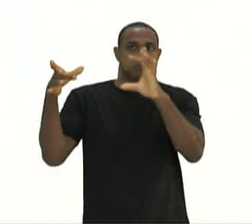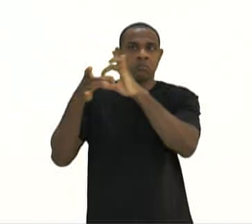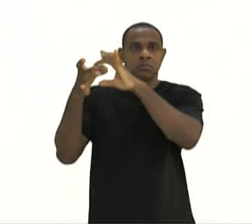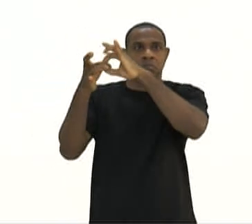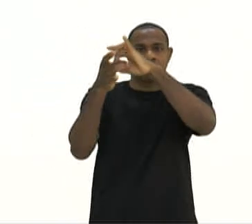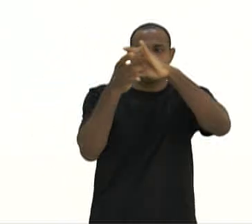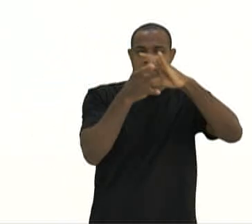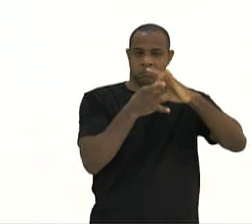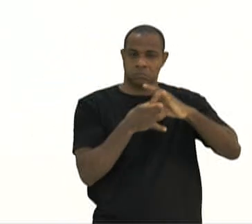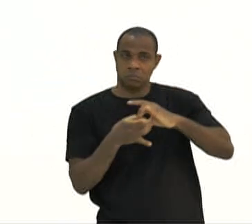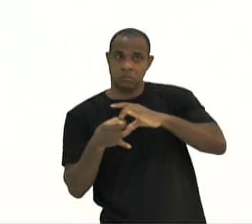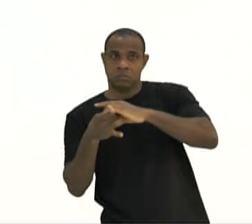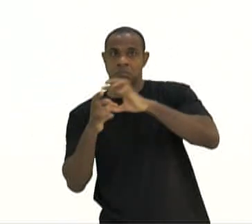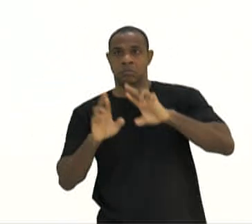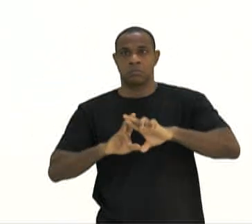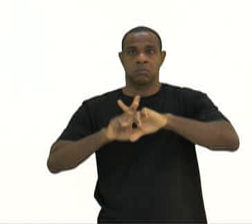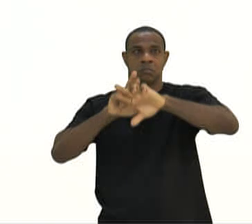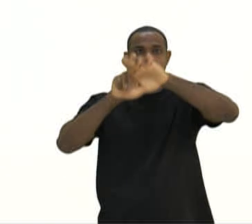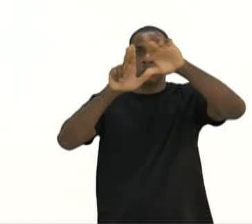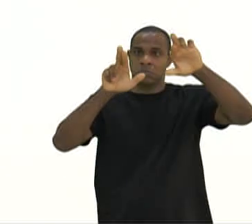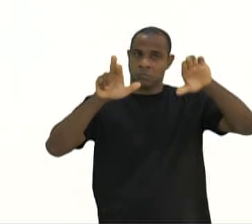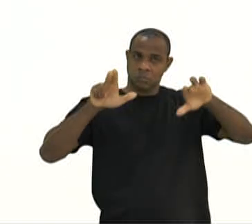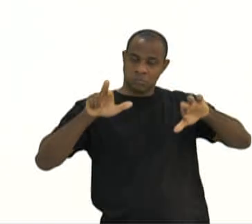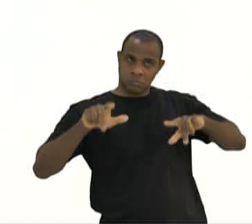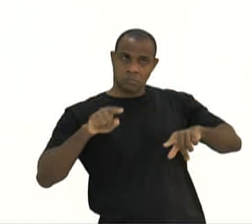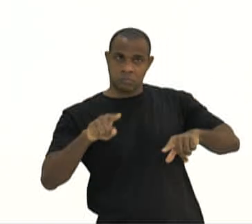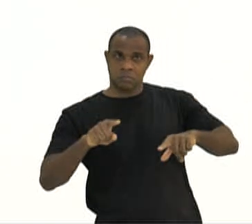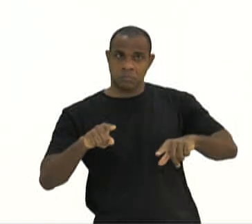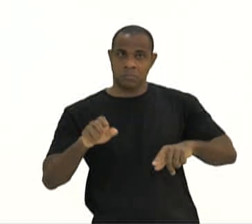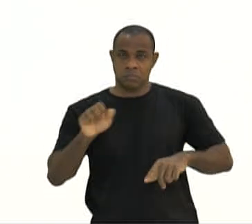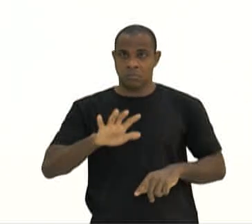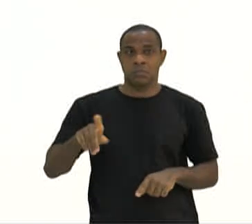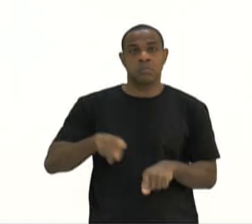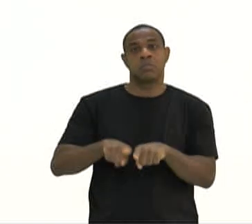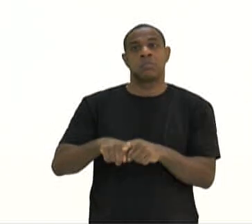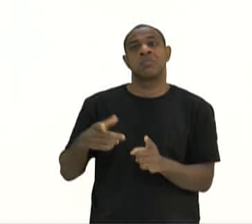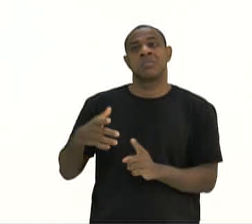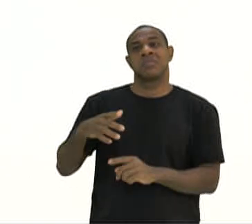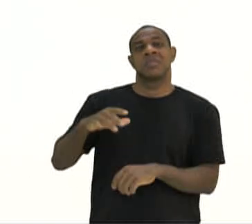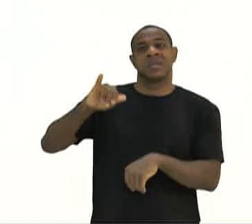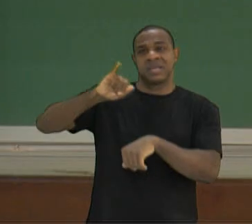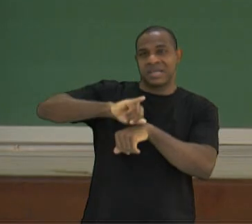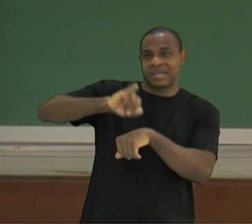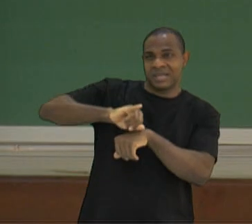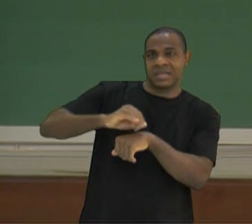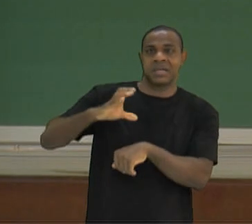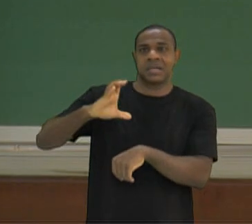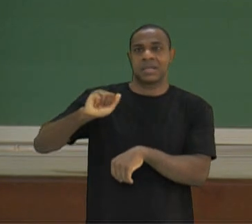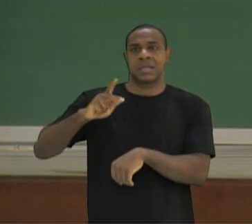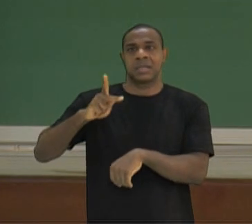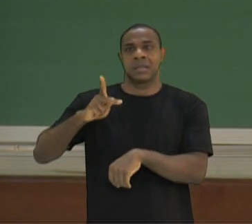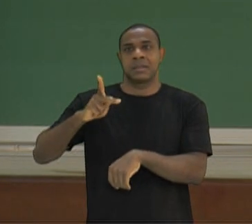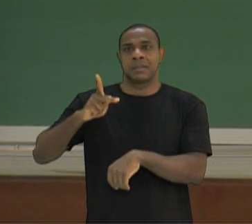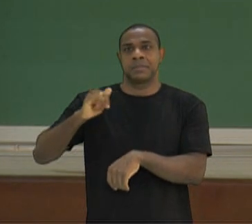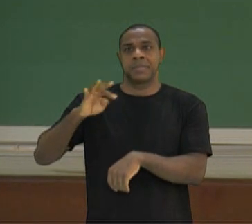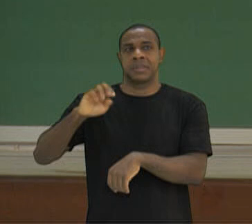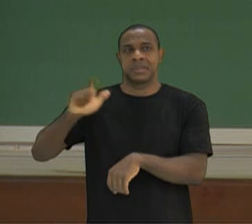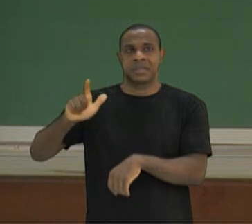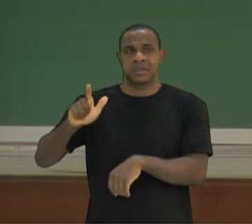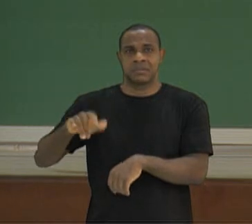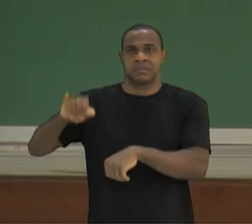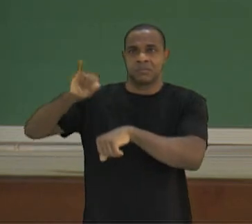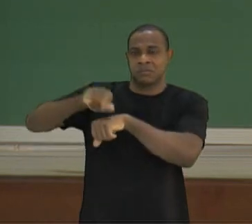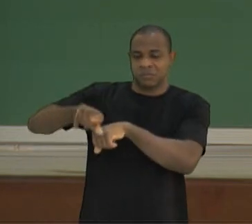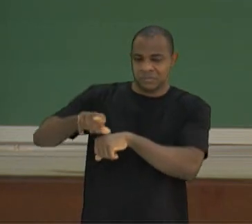ali com as diferentes áreas do nosso estado, até por ser a capital, por estar ali a sede